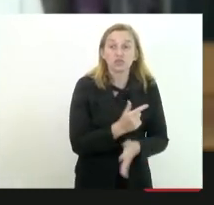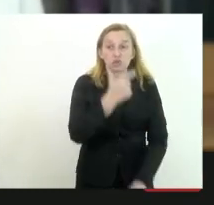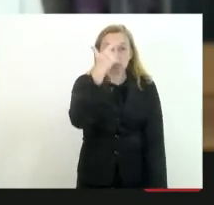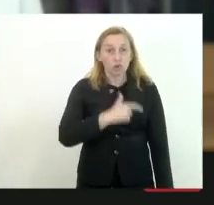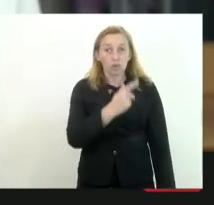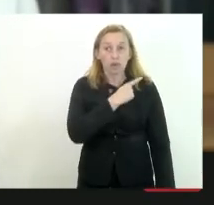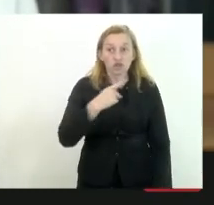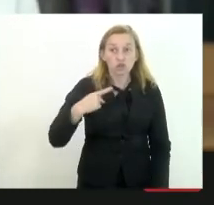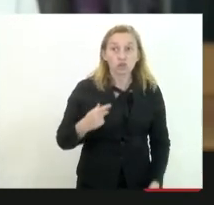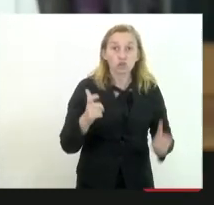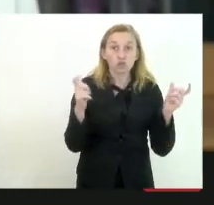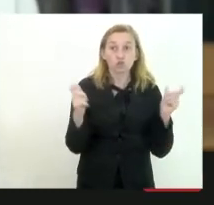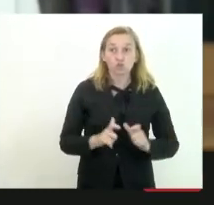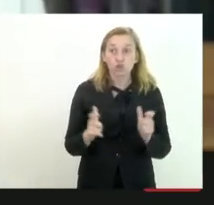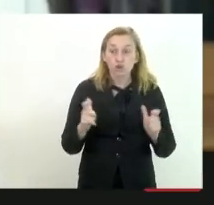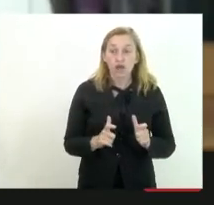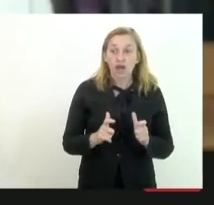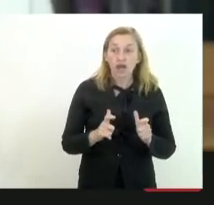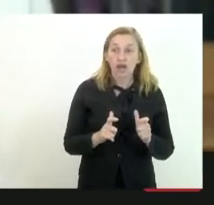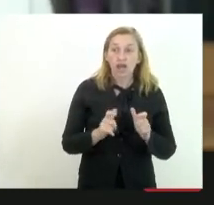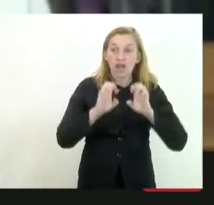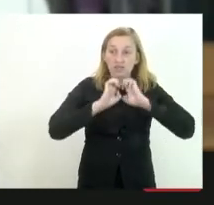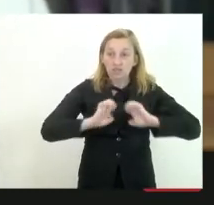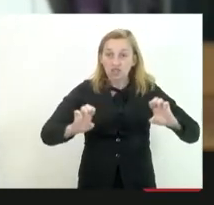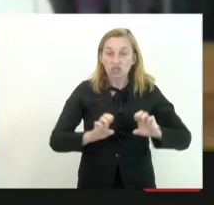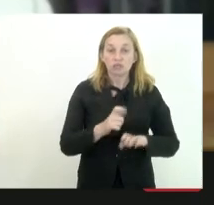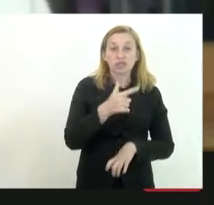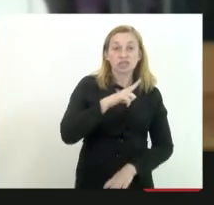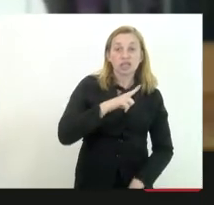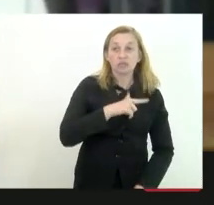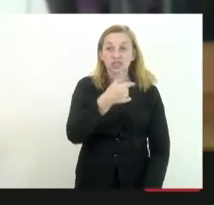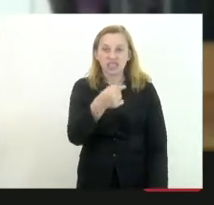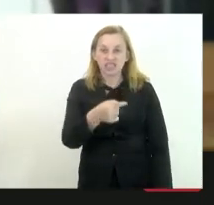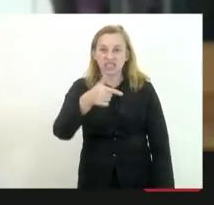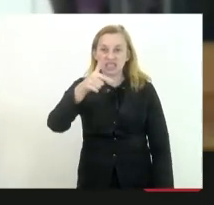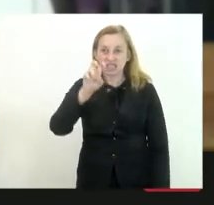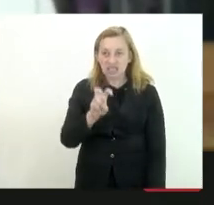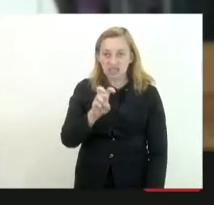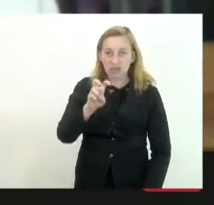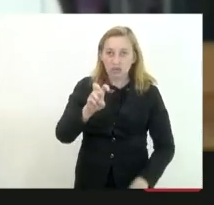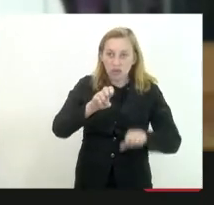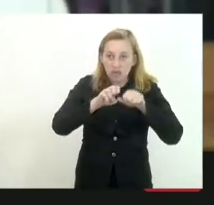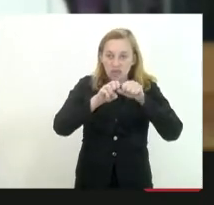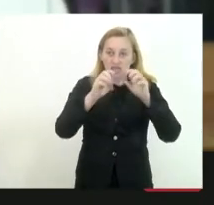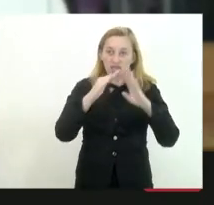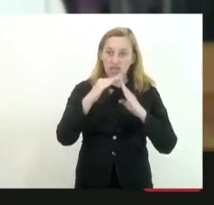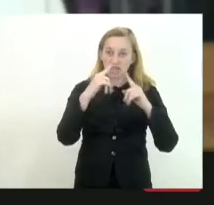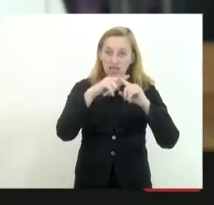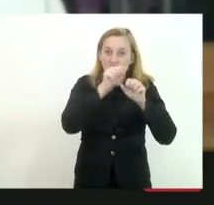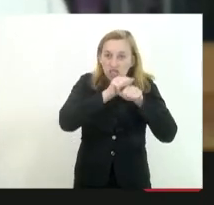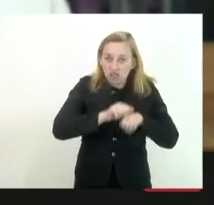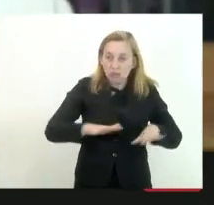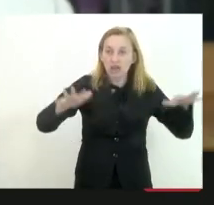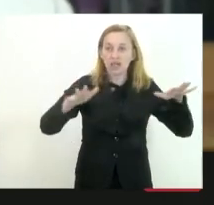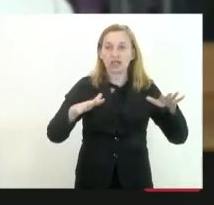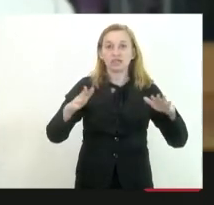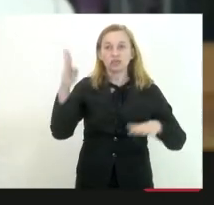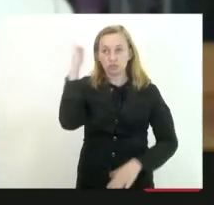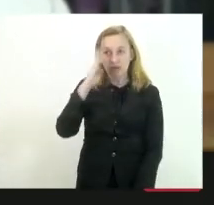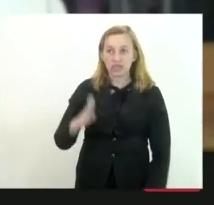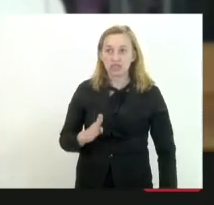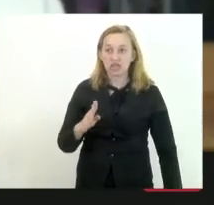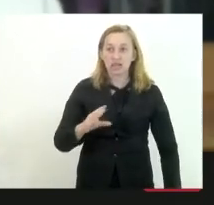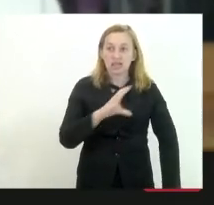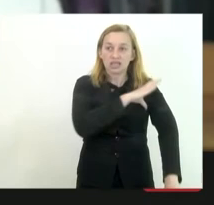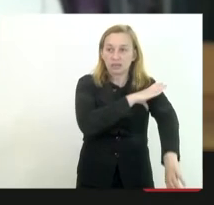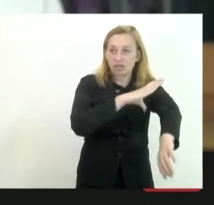um campo evangélico onde nós temos 75 filiais espalhadas pelo Brasil, há o campo que eu dirijo, porque a Assembleia de